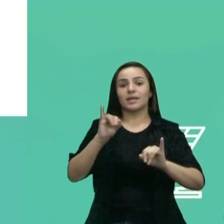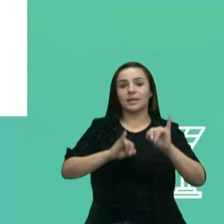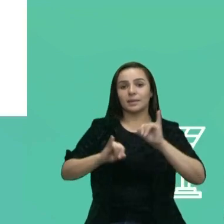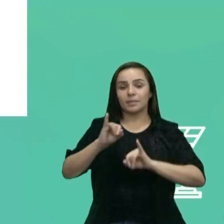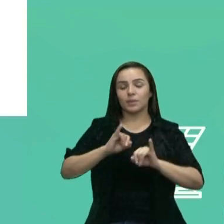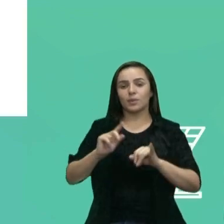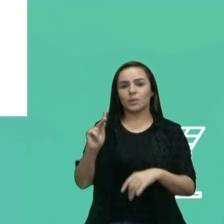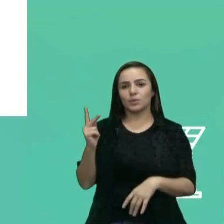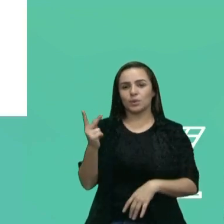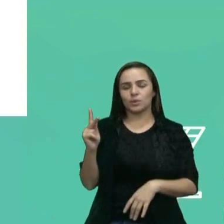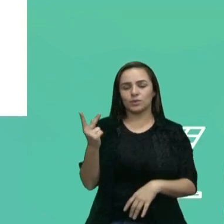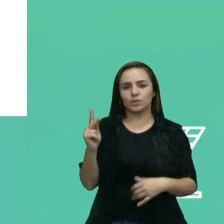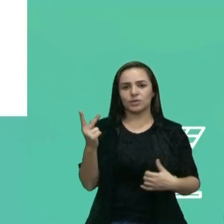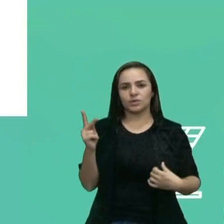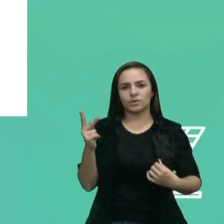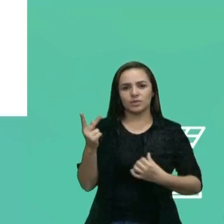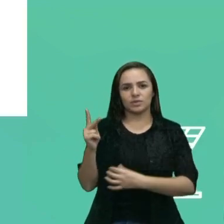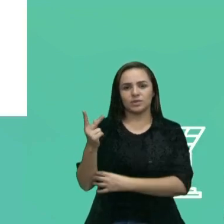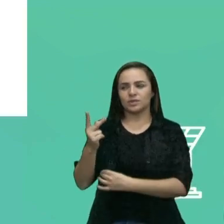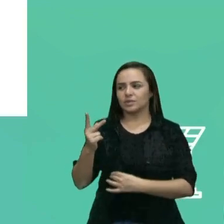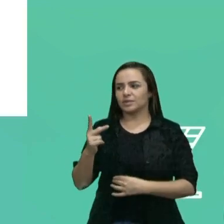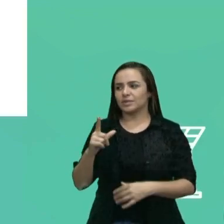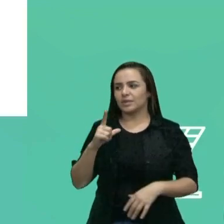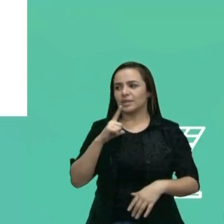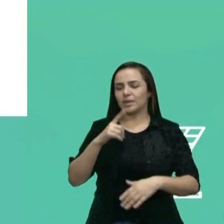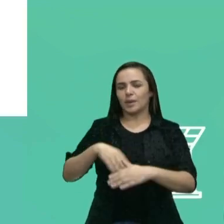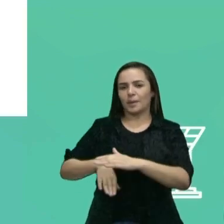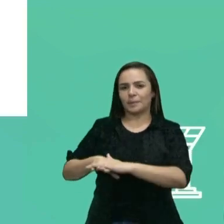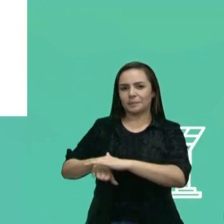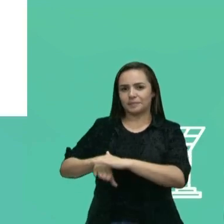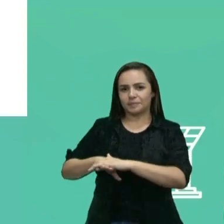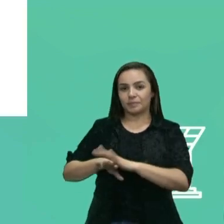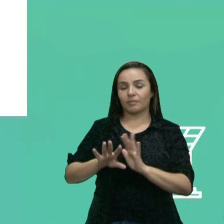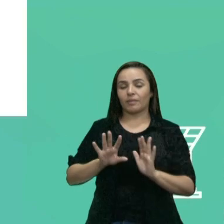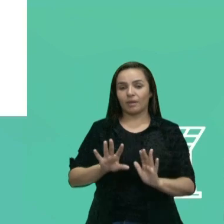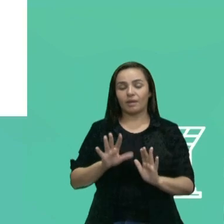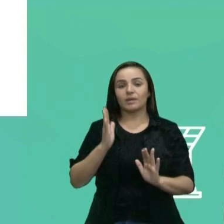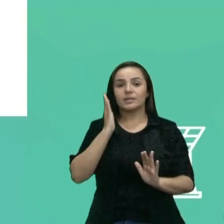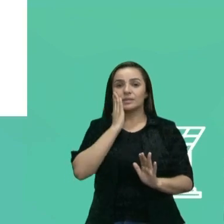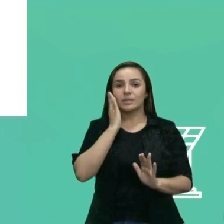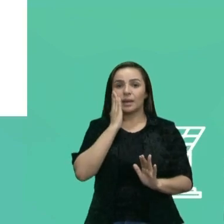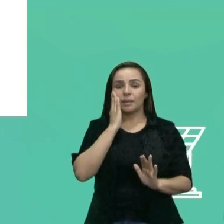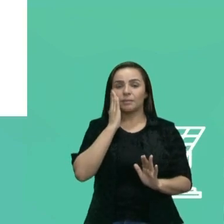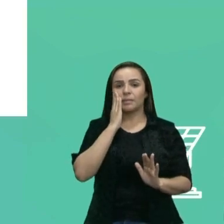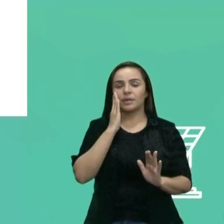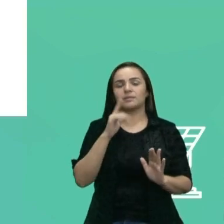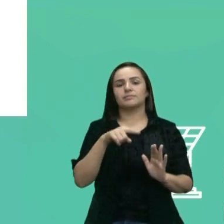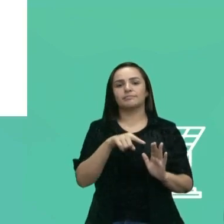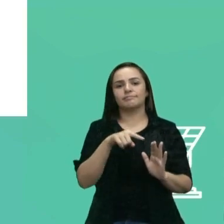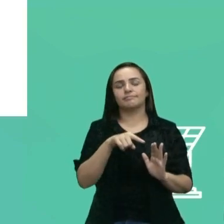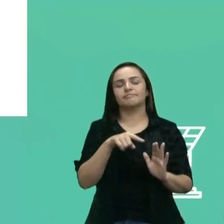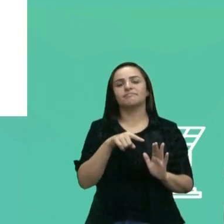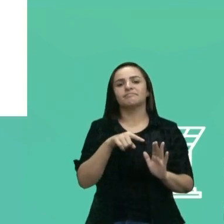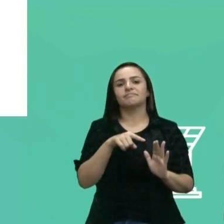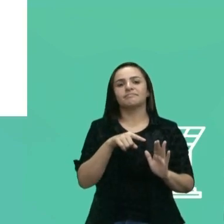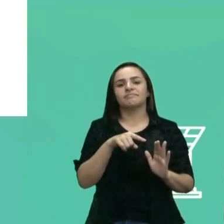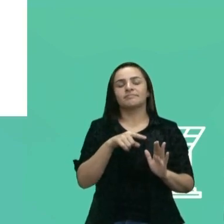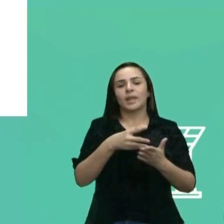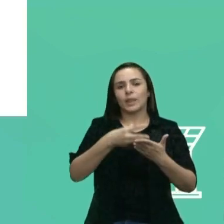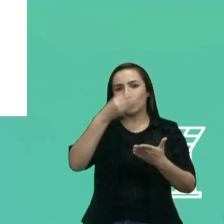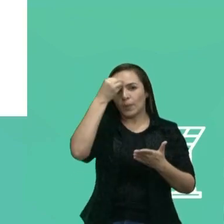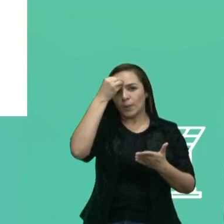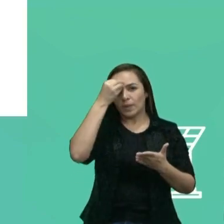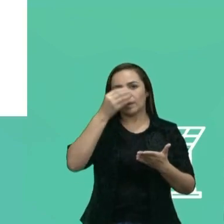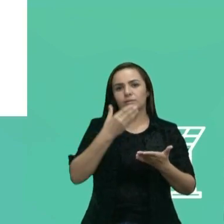Isso vai ser realizado por meio da moagem de alta energia, porque já se sabe na literatura que a capacidade e a cinética